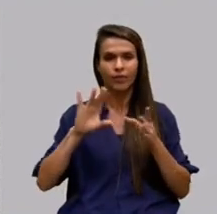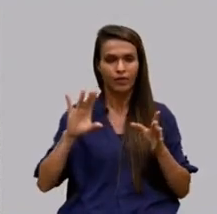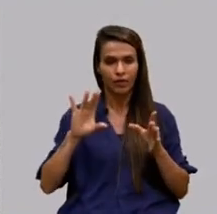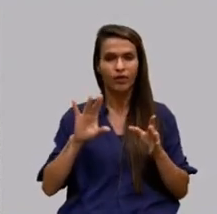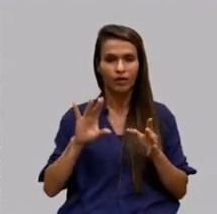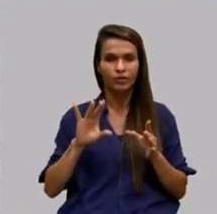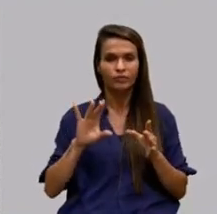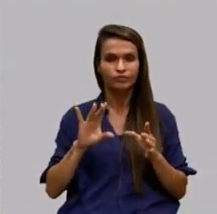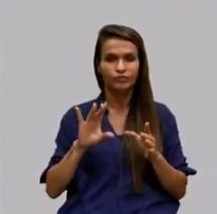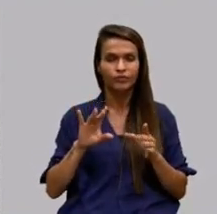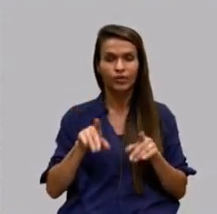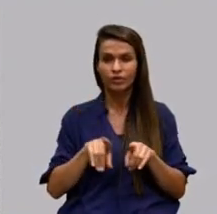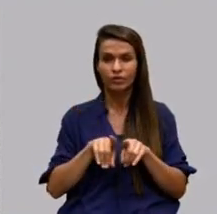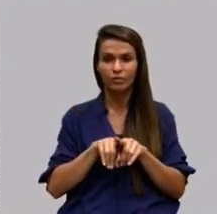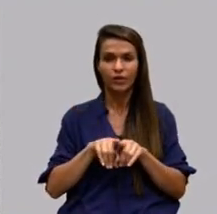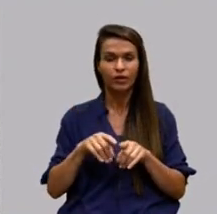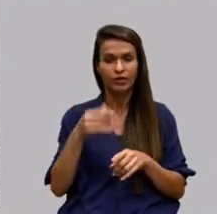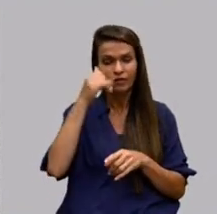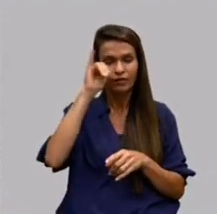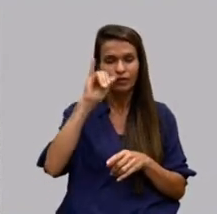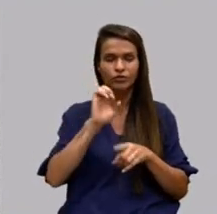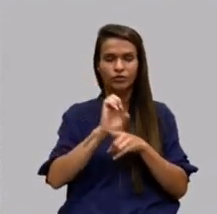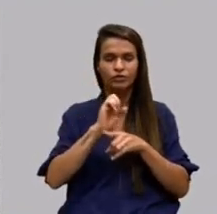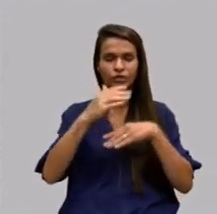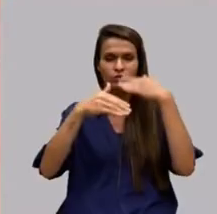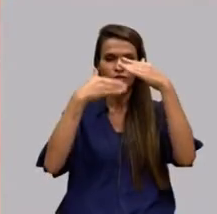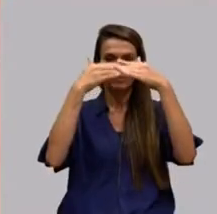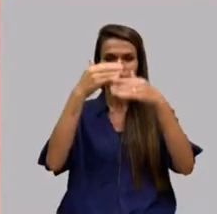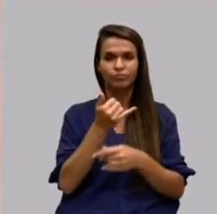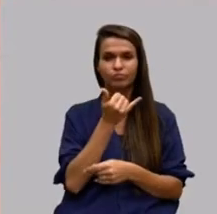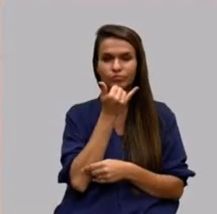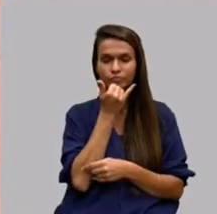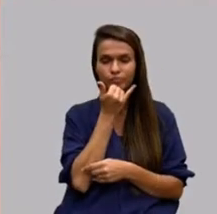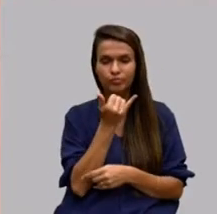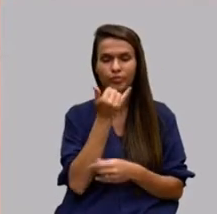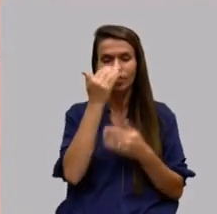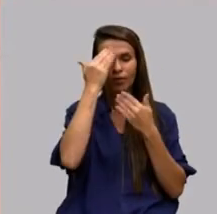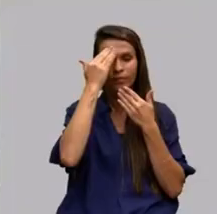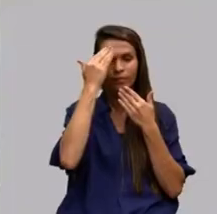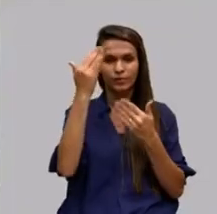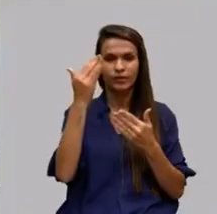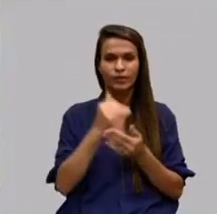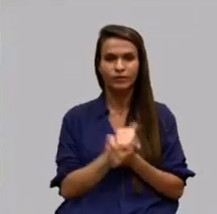estados possam se desenvolver. Obrigado, perdoem o avanço. Obrigado, senhor Amaury.